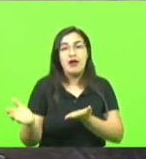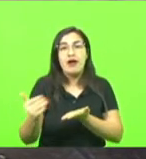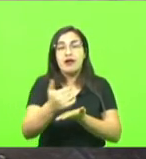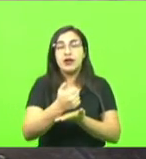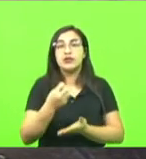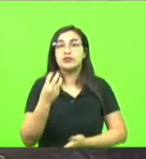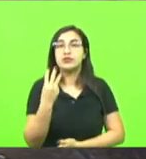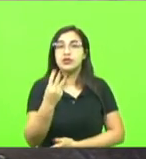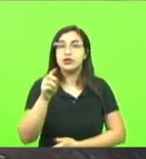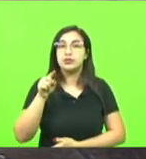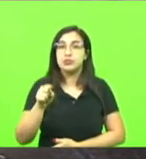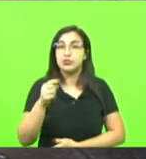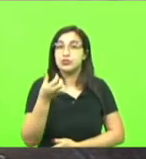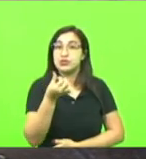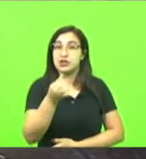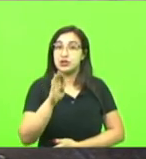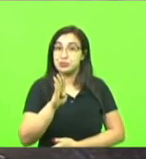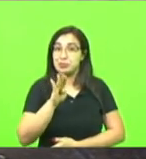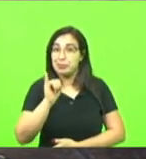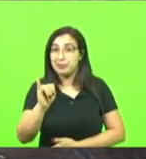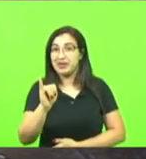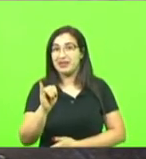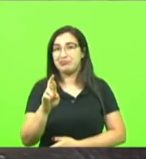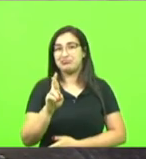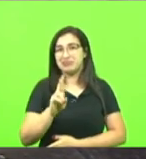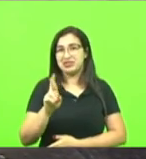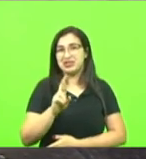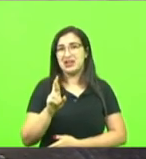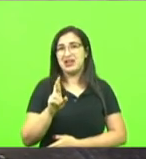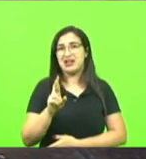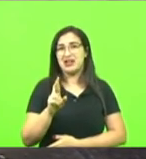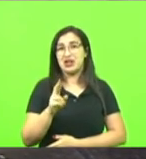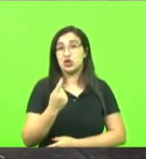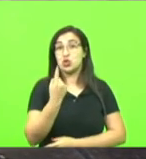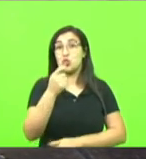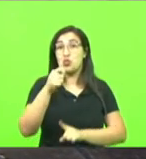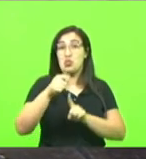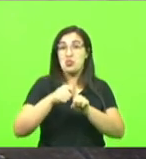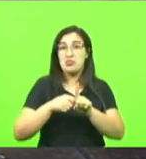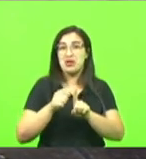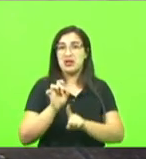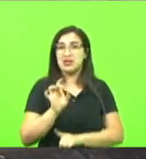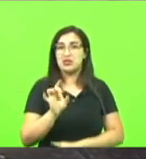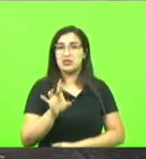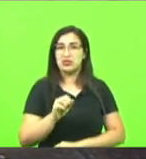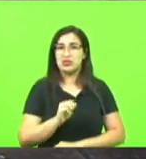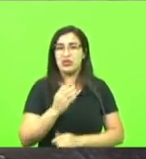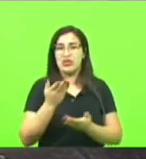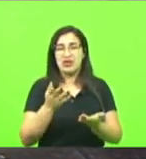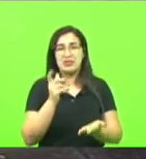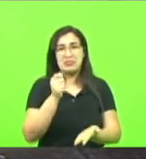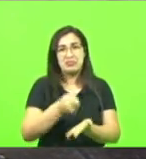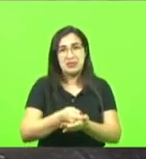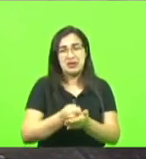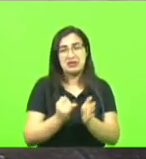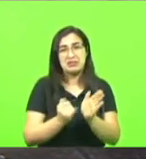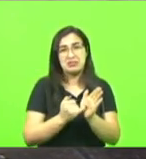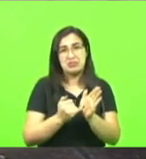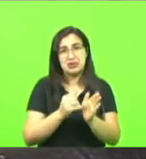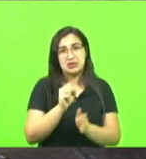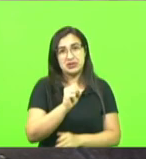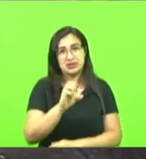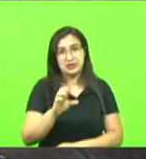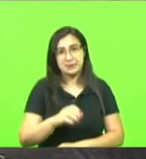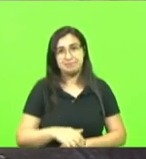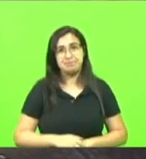3,6 bilhões de reais tirados em um único mês do pagador de impostos catarinense. E quando eu